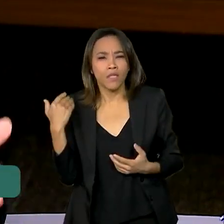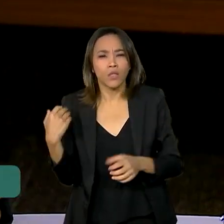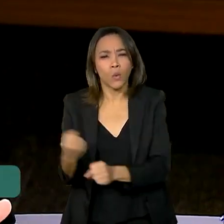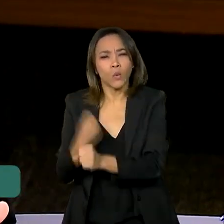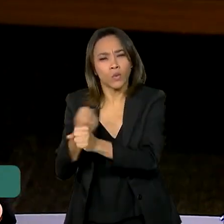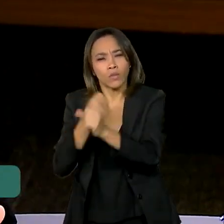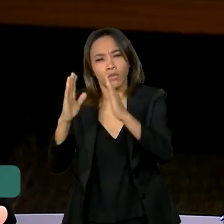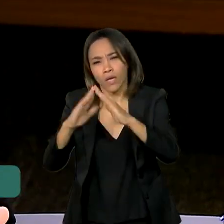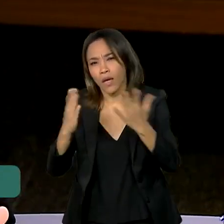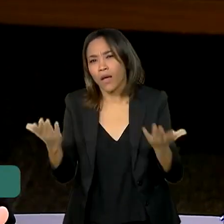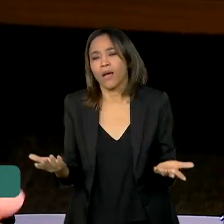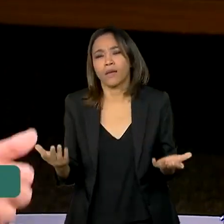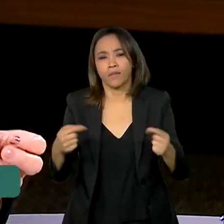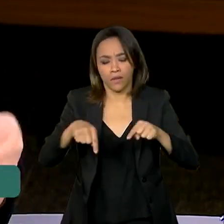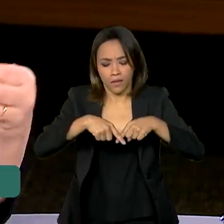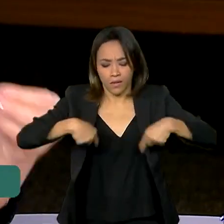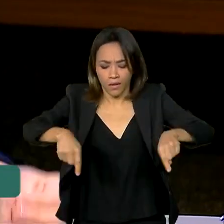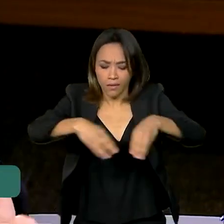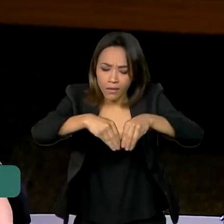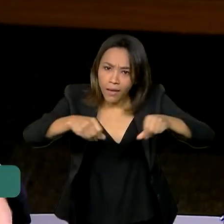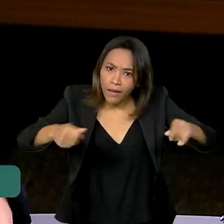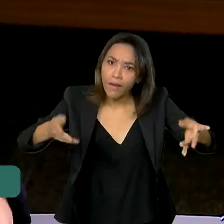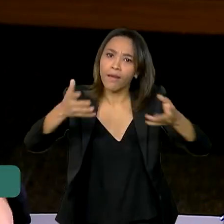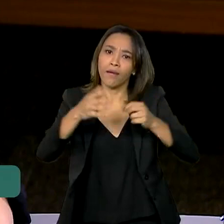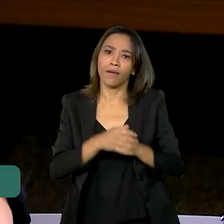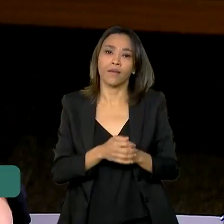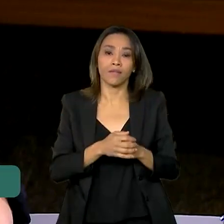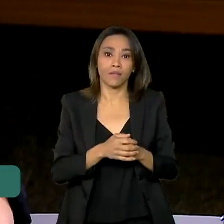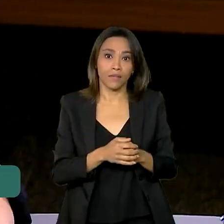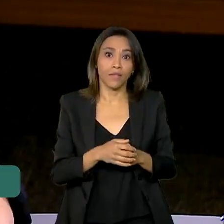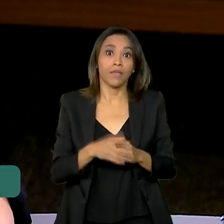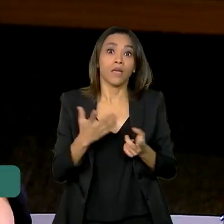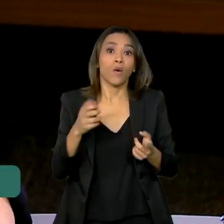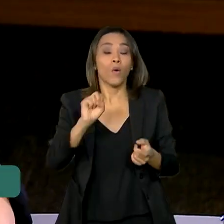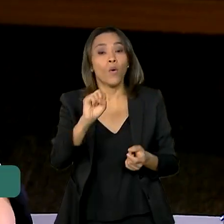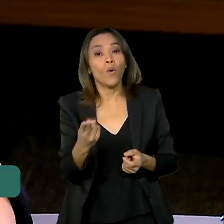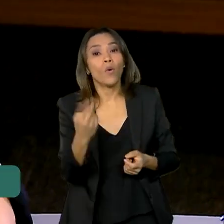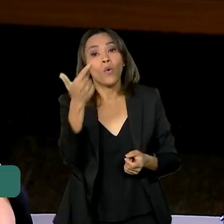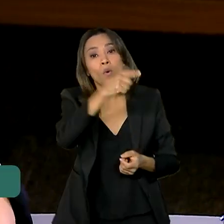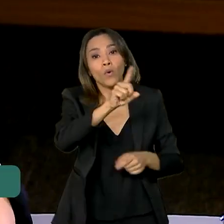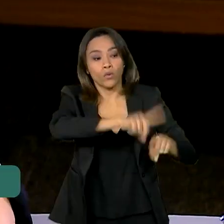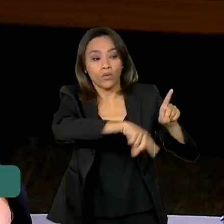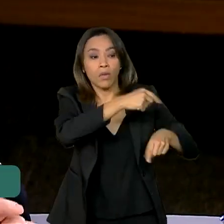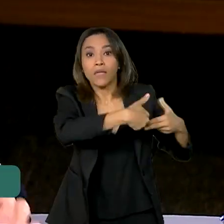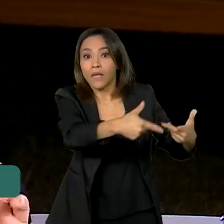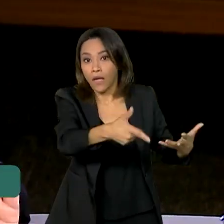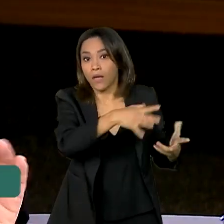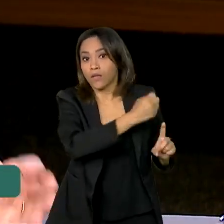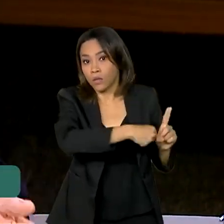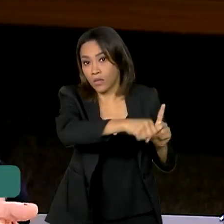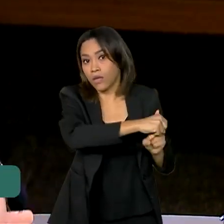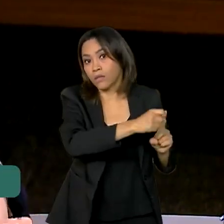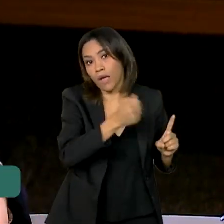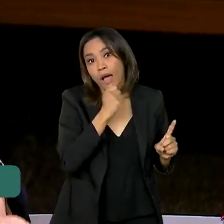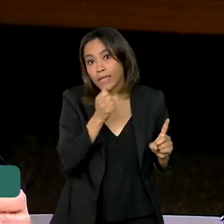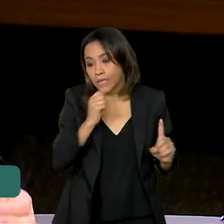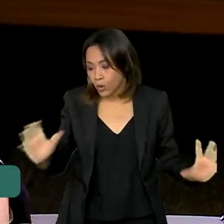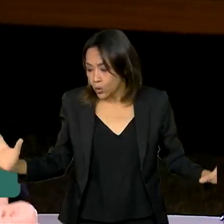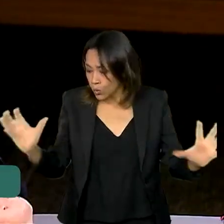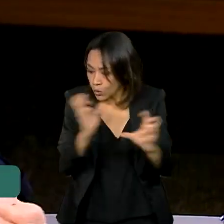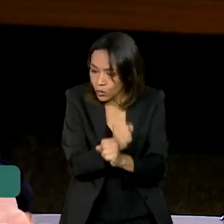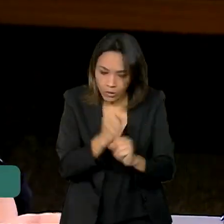de habitação ou retrofit, né, que é a obra em prédios já existentes, ou outros equipamentos sociais. Então, a gente ainda não fechou o